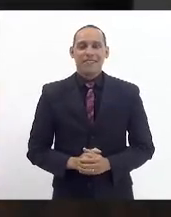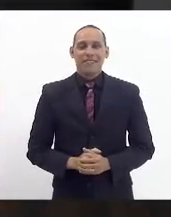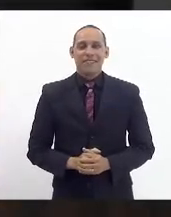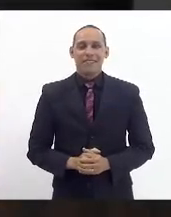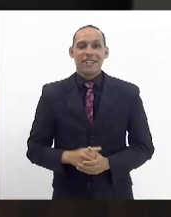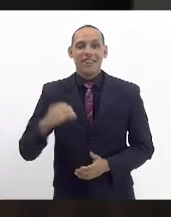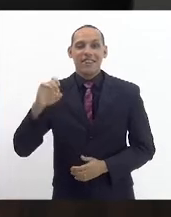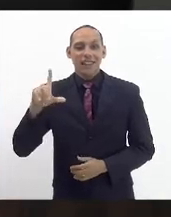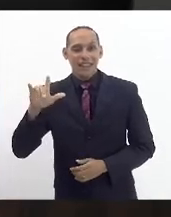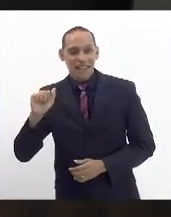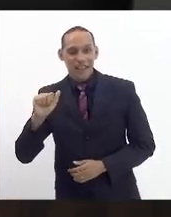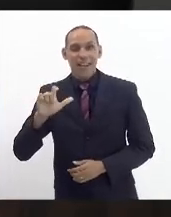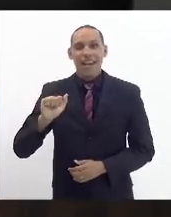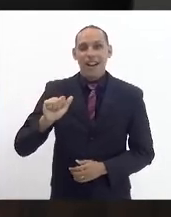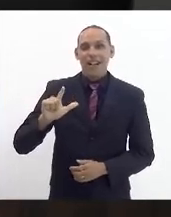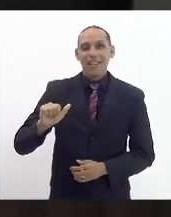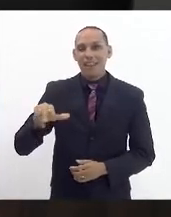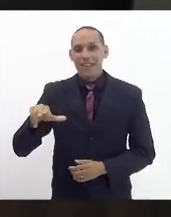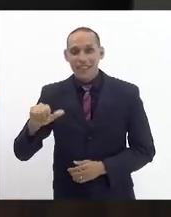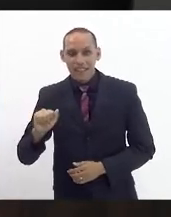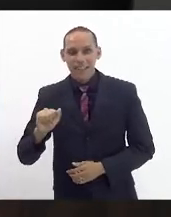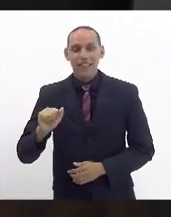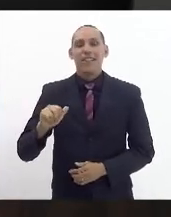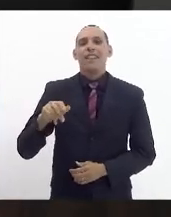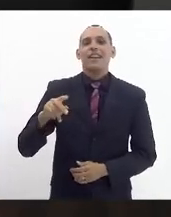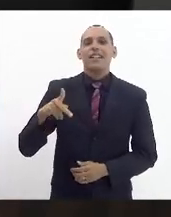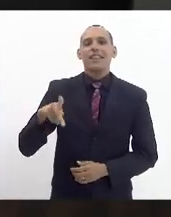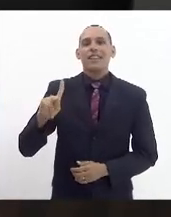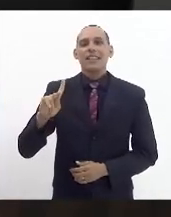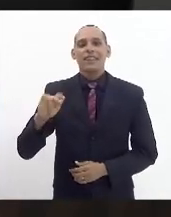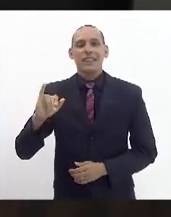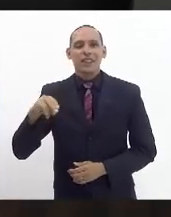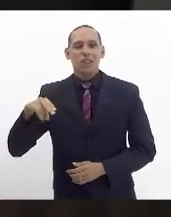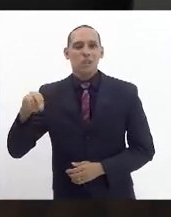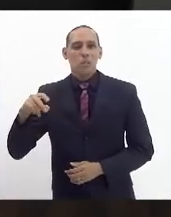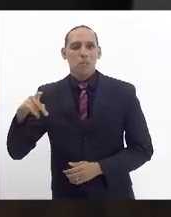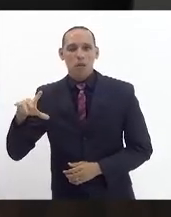deputada Célia, deputada Lana, deputado Alexandre Knoploch, deputado Márcio Pacheco,